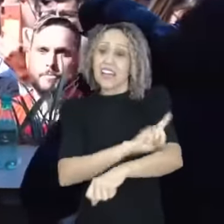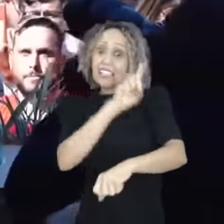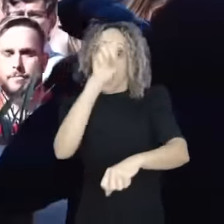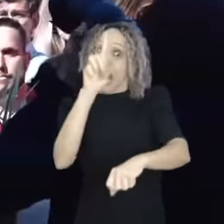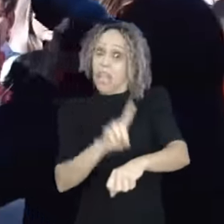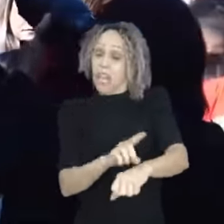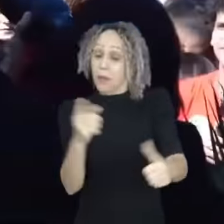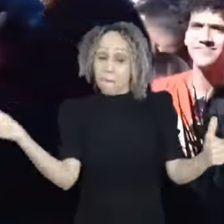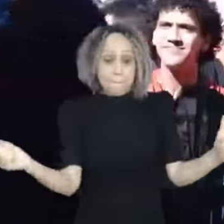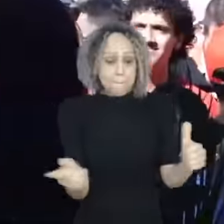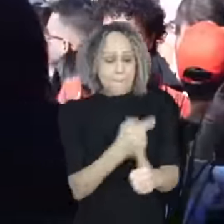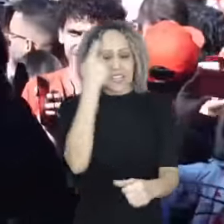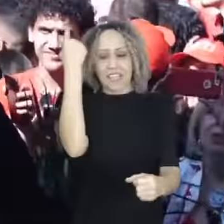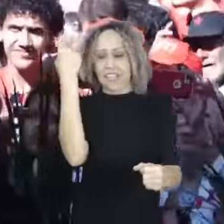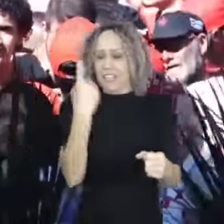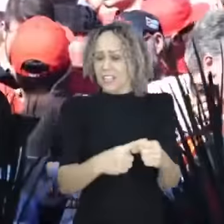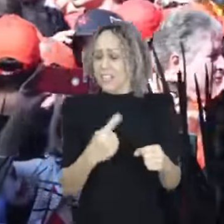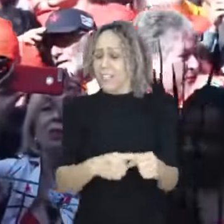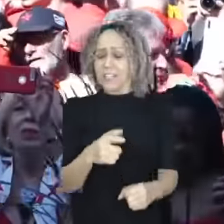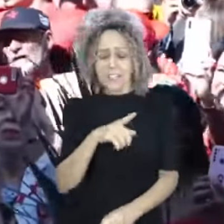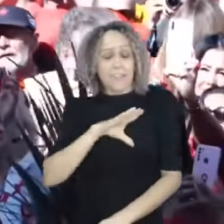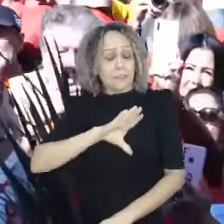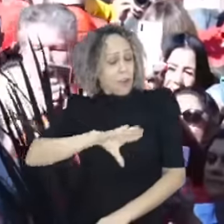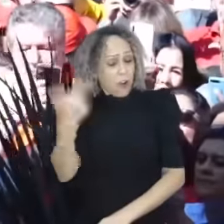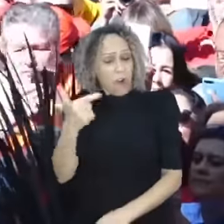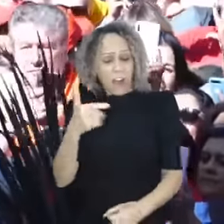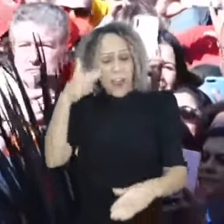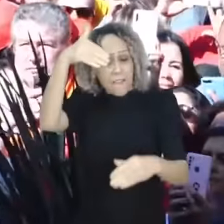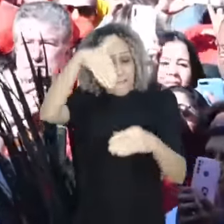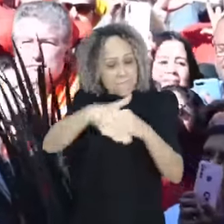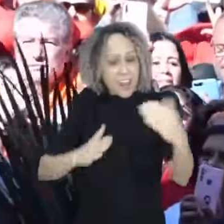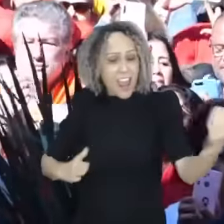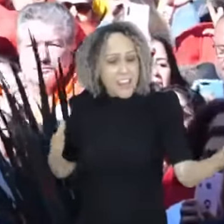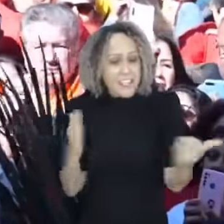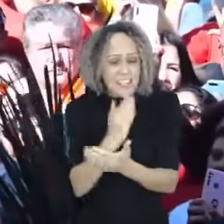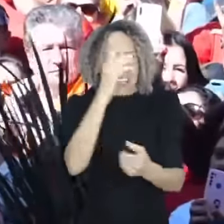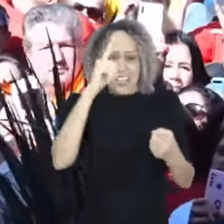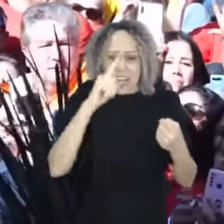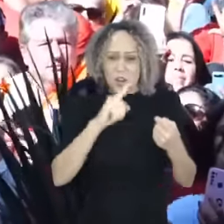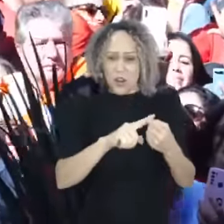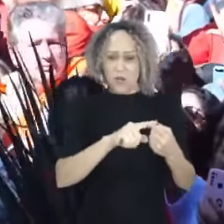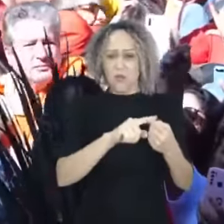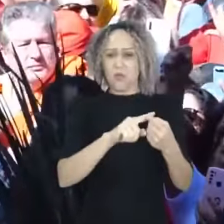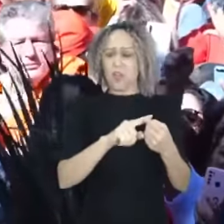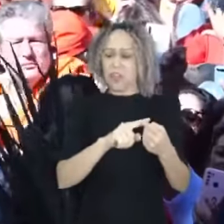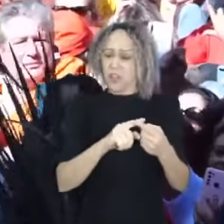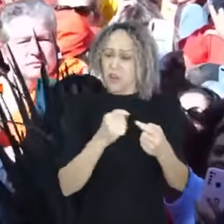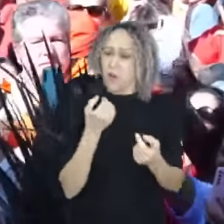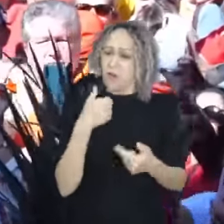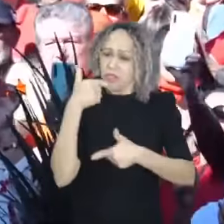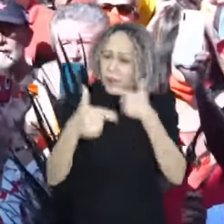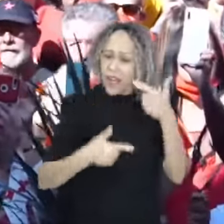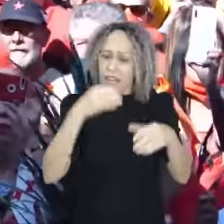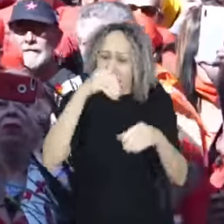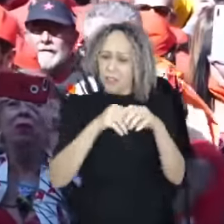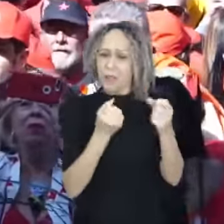um metalúrgico prefeito e um vice, que era o companheiro Gilson, que eu estou vendo a companheira Eliette